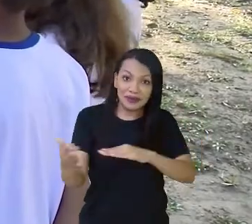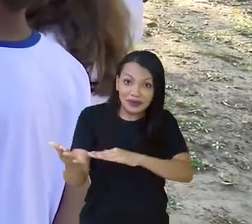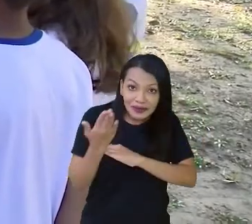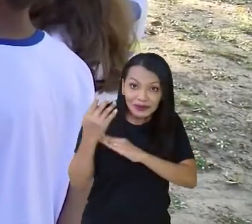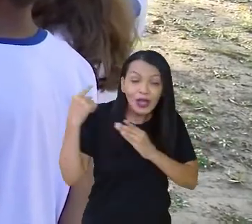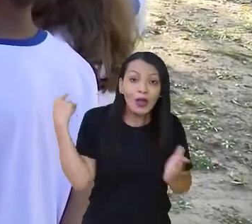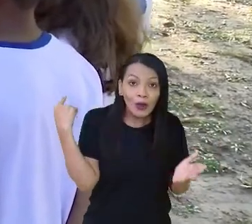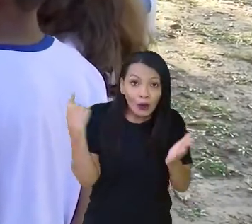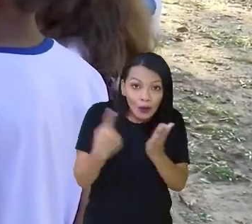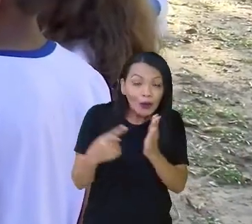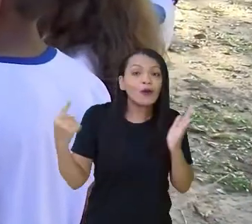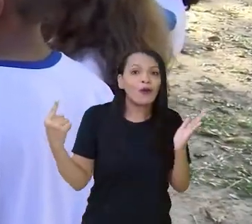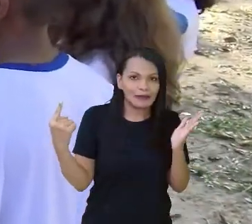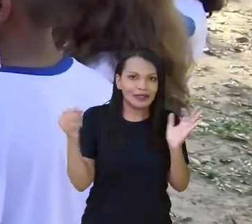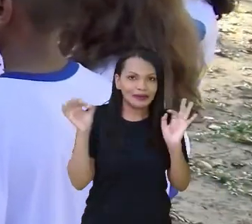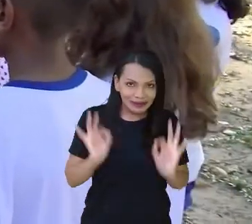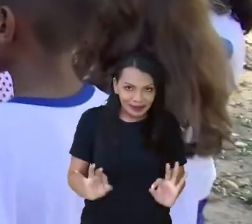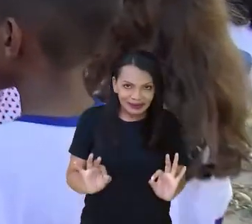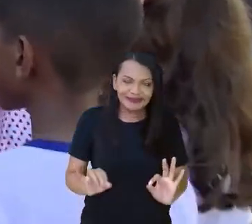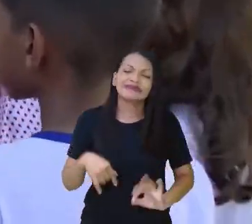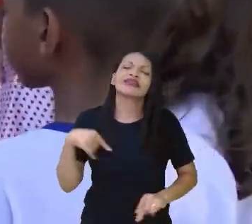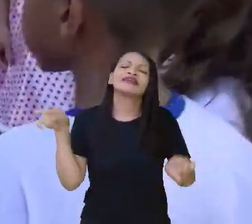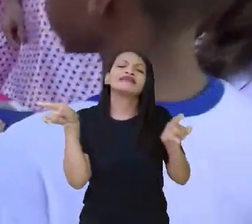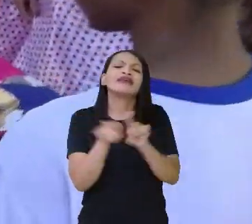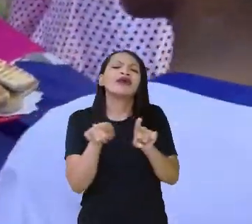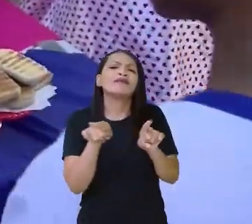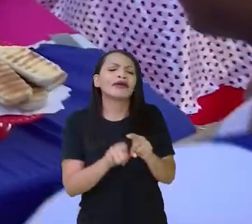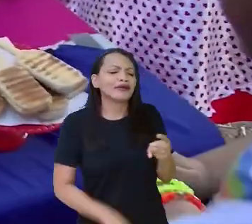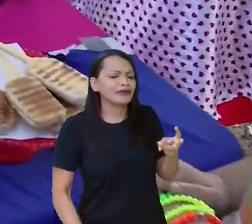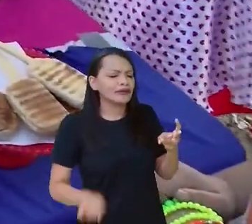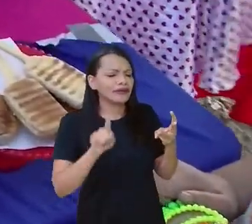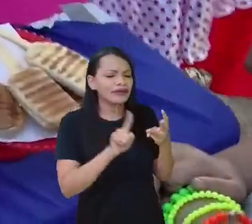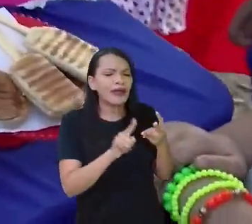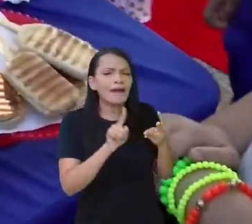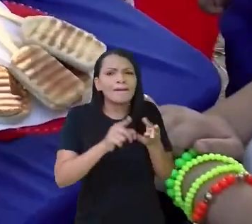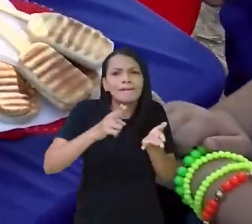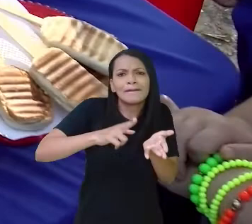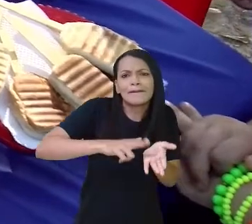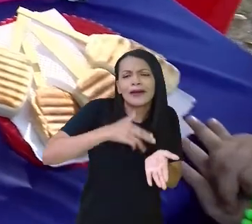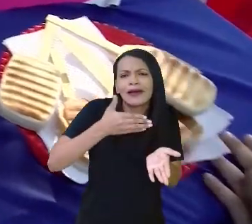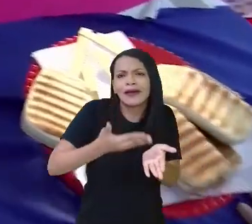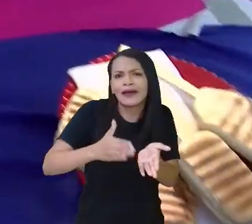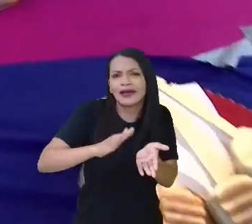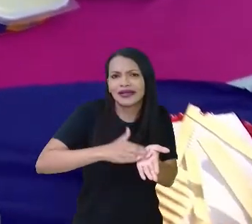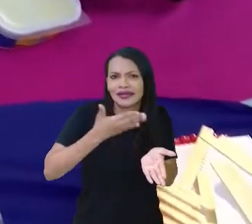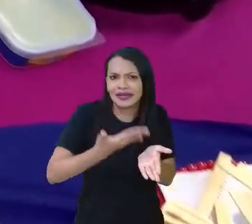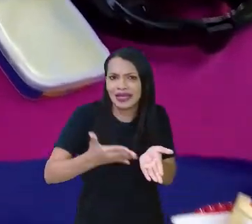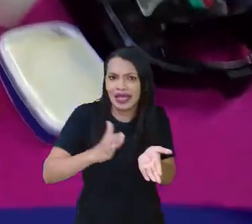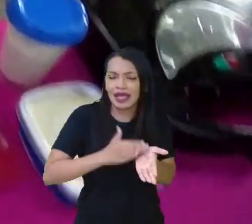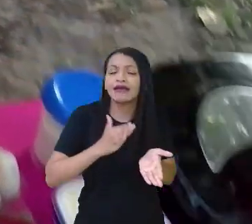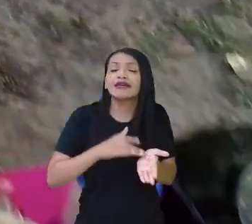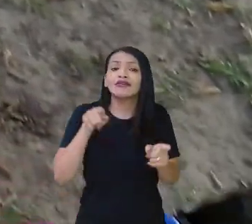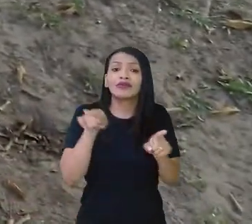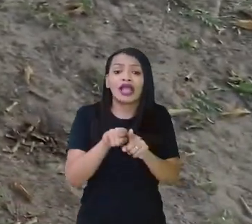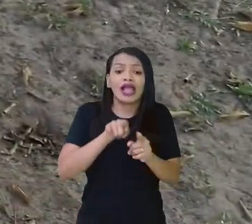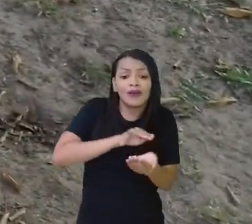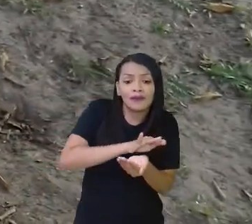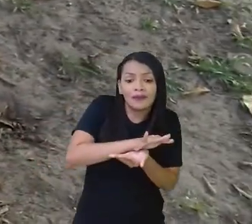assim? Eu peguei também um pouco de margarina e fiz um